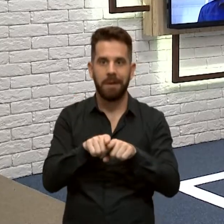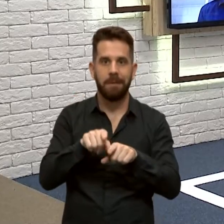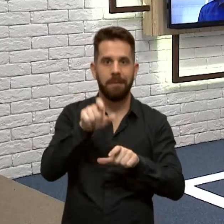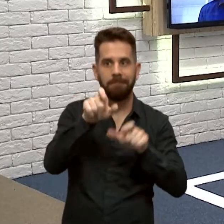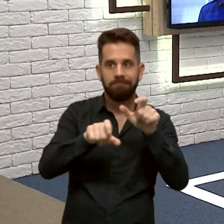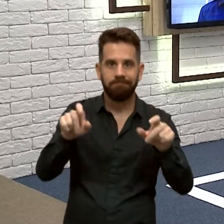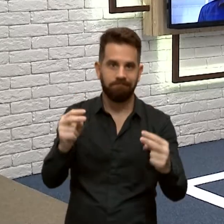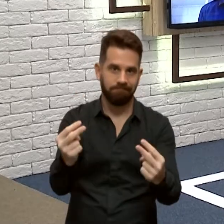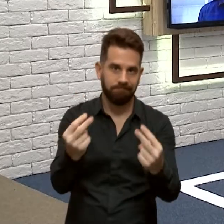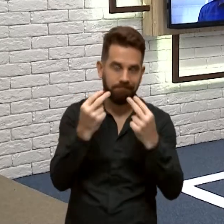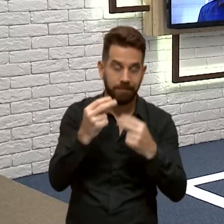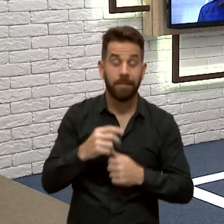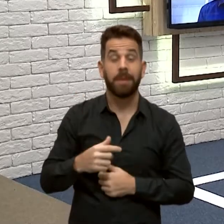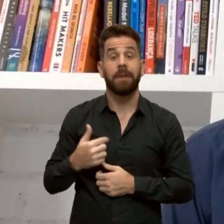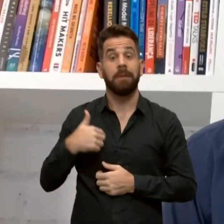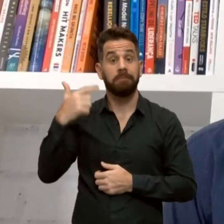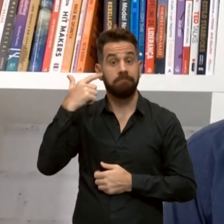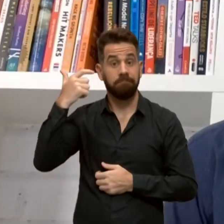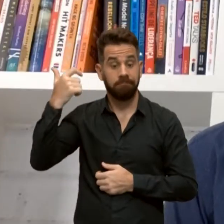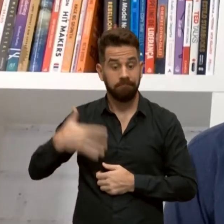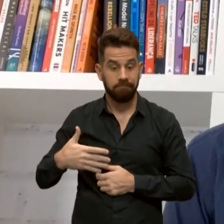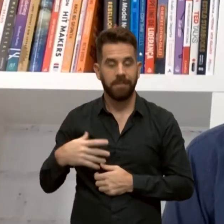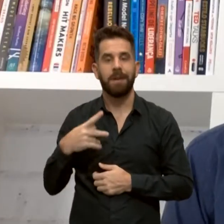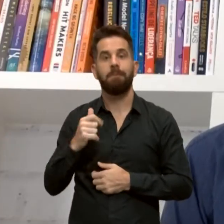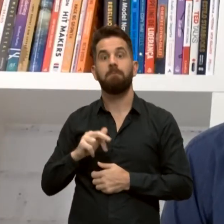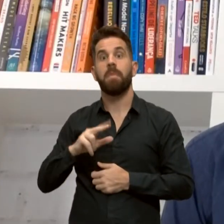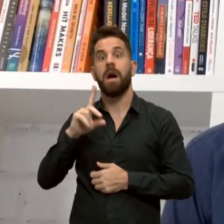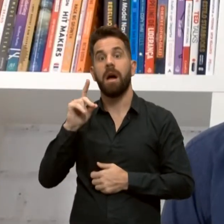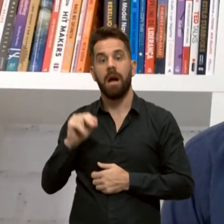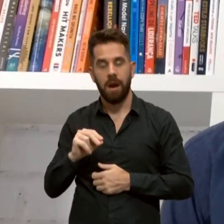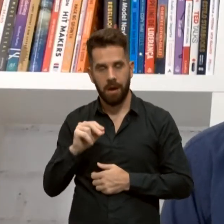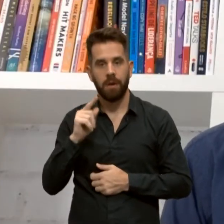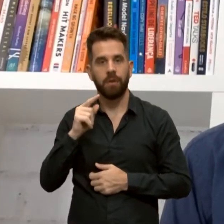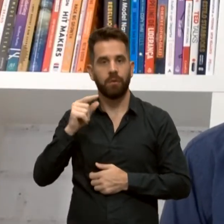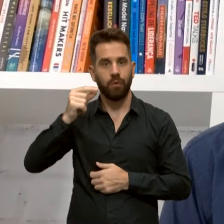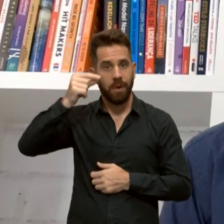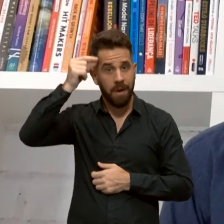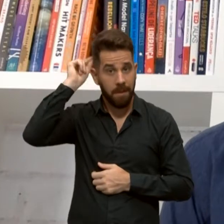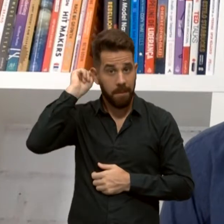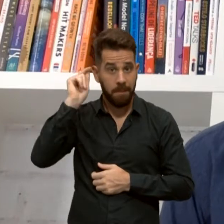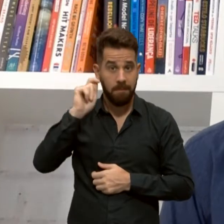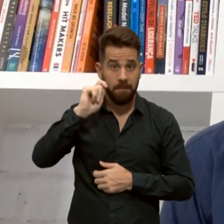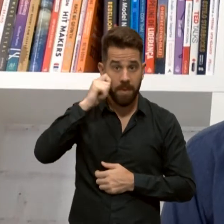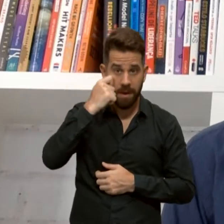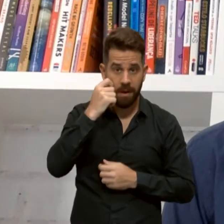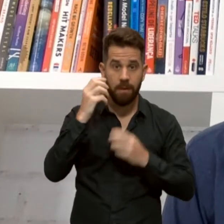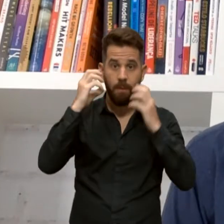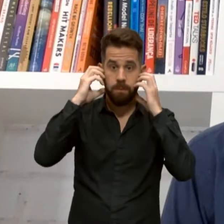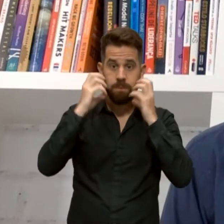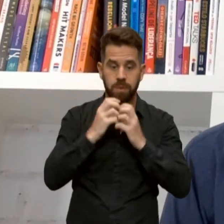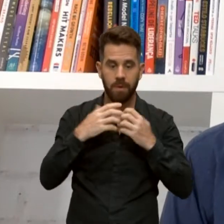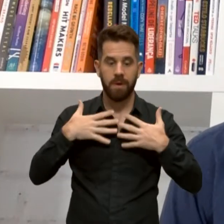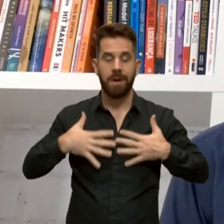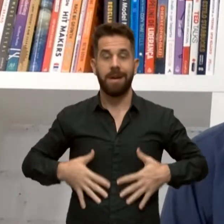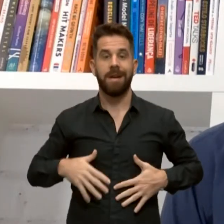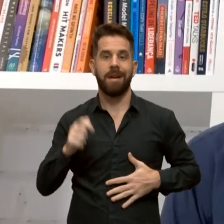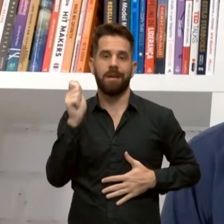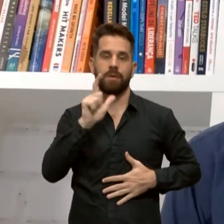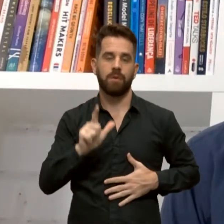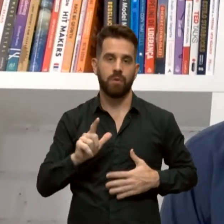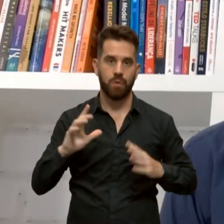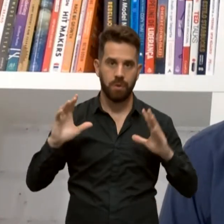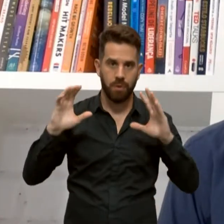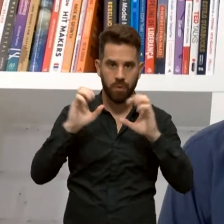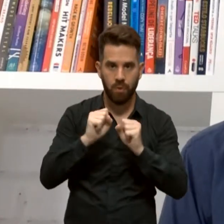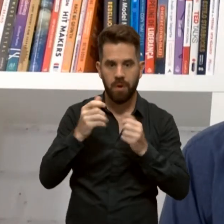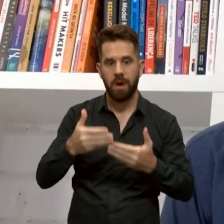Em autodescrição, eu sou pardo, cabelos pretos, barba cheia, estou vestindo uma camisa social azul escuro. E no